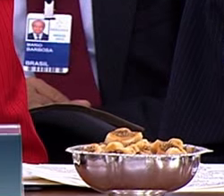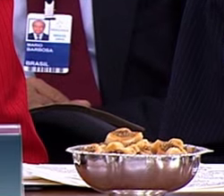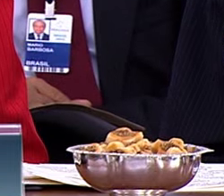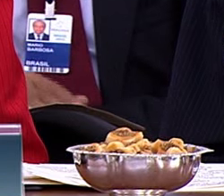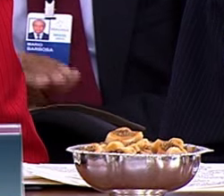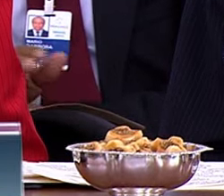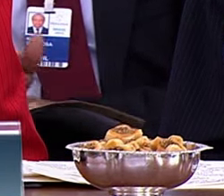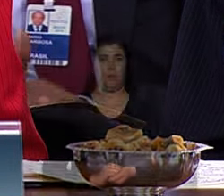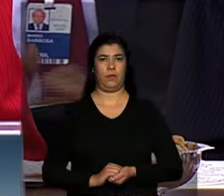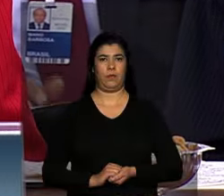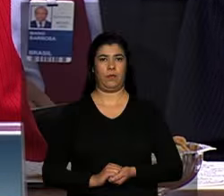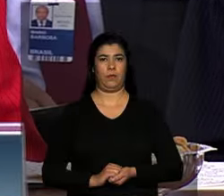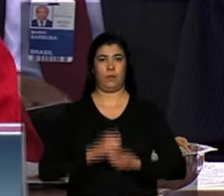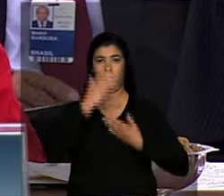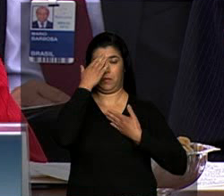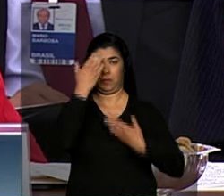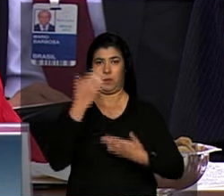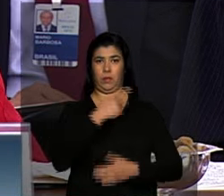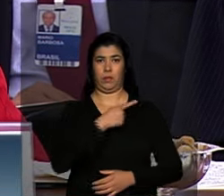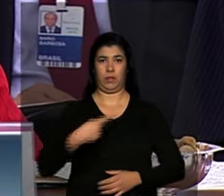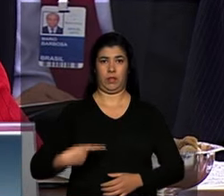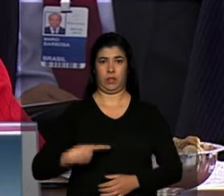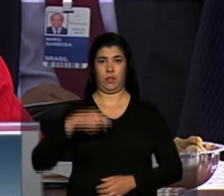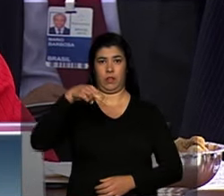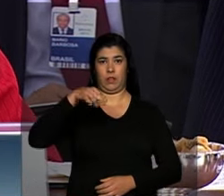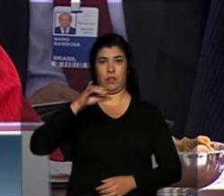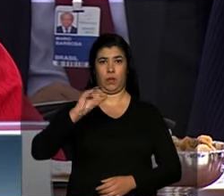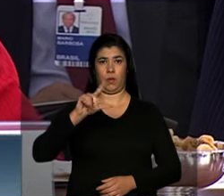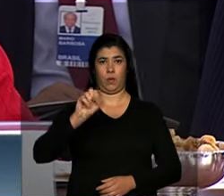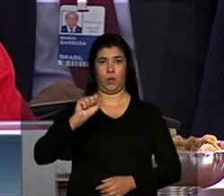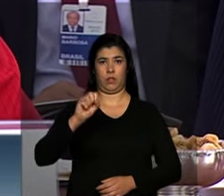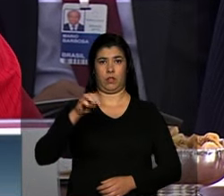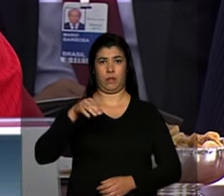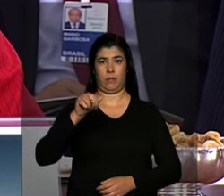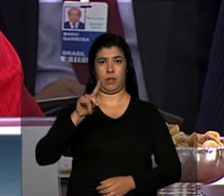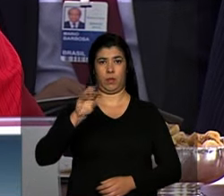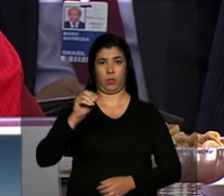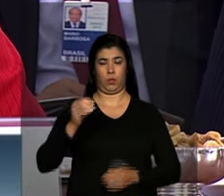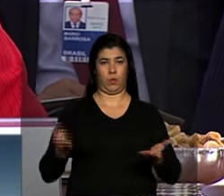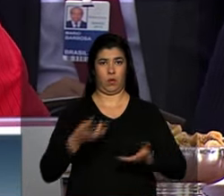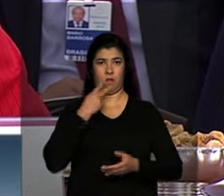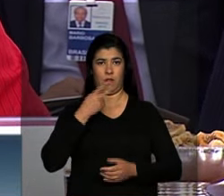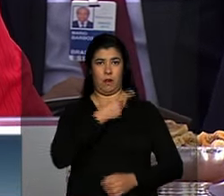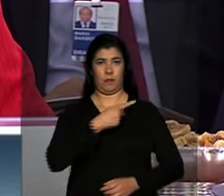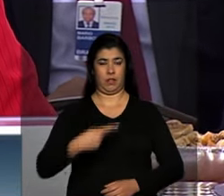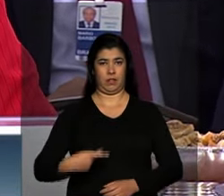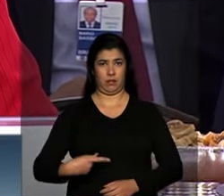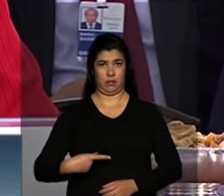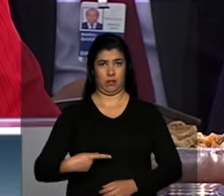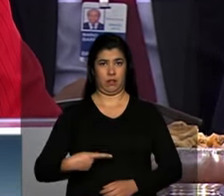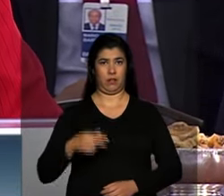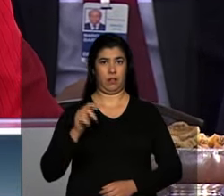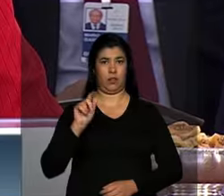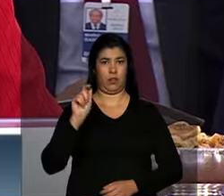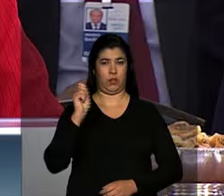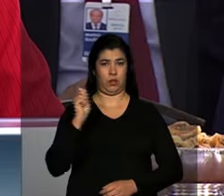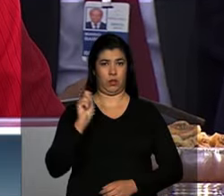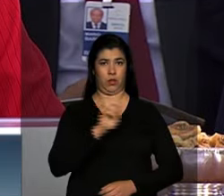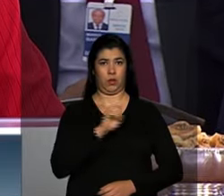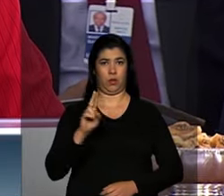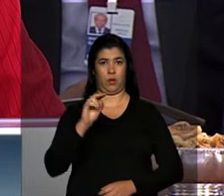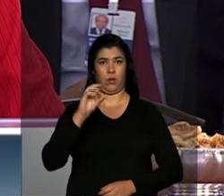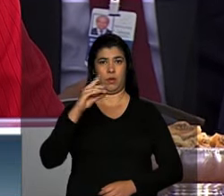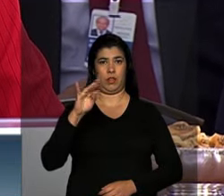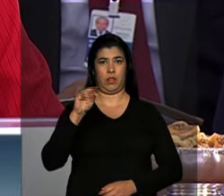Agradeço ao presidente Nicolás Maduro. Passo a palavra à presidenta da República Argentina, Cristina Fernandes